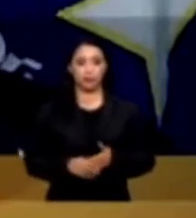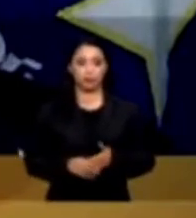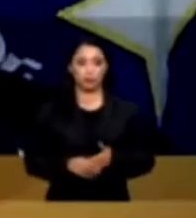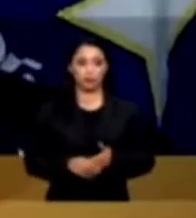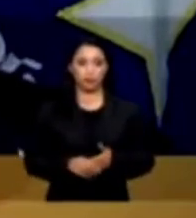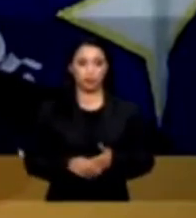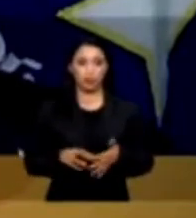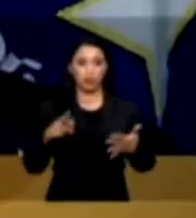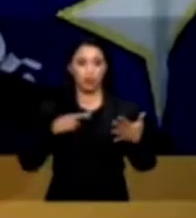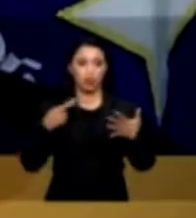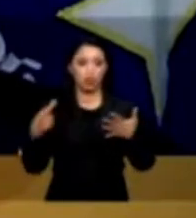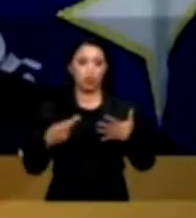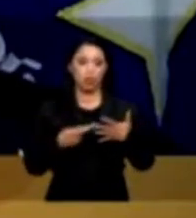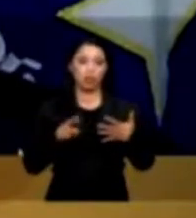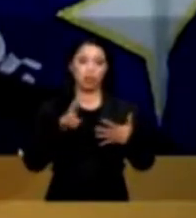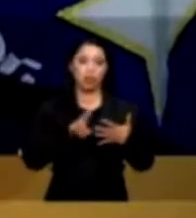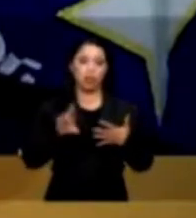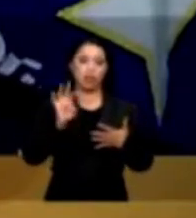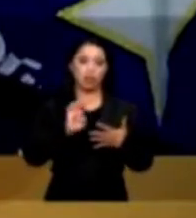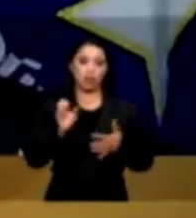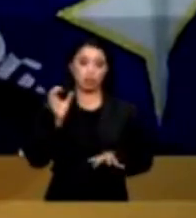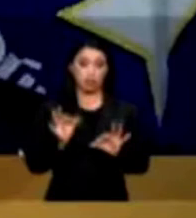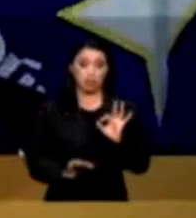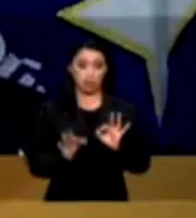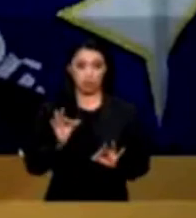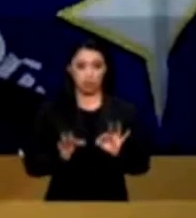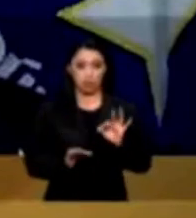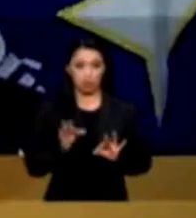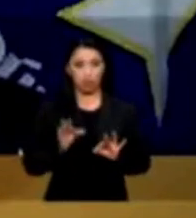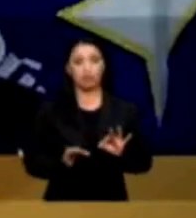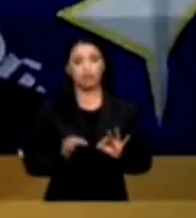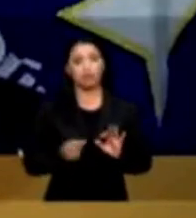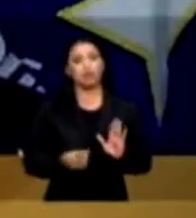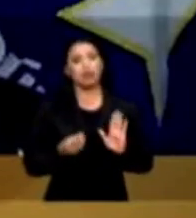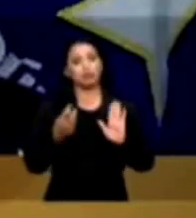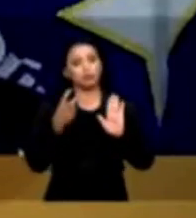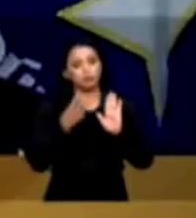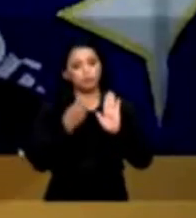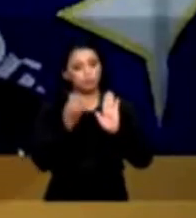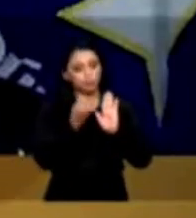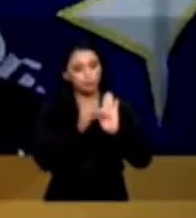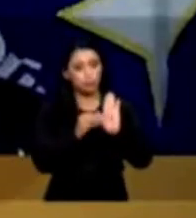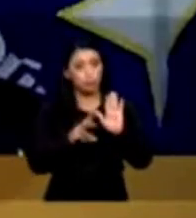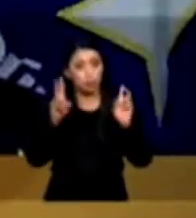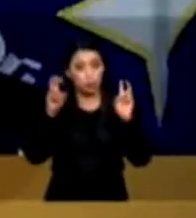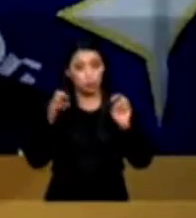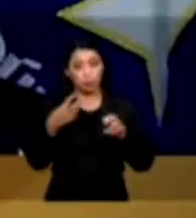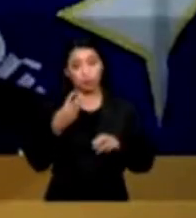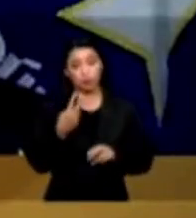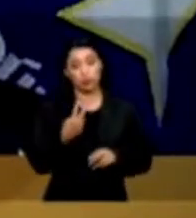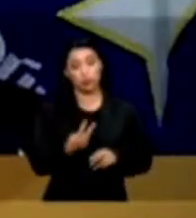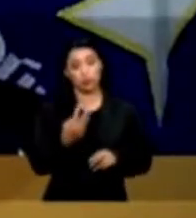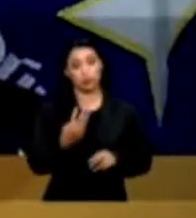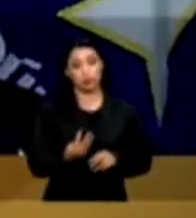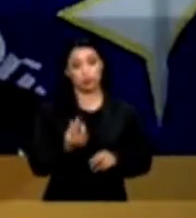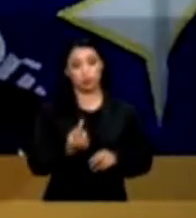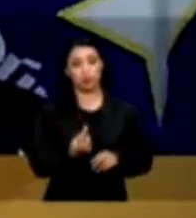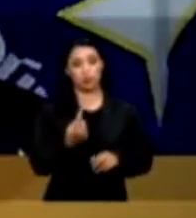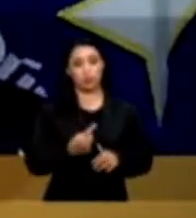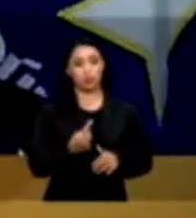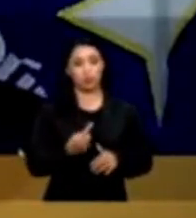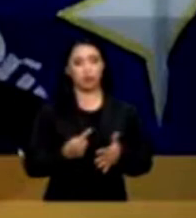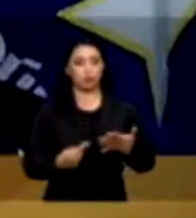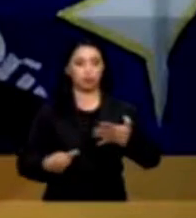O recurso extraordinário em julgamento é o leading case do tema 231, com